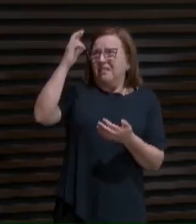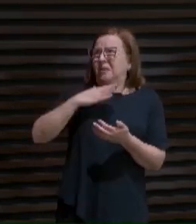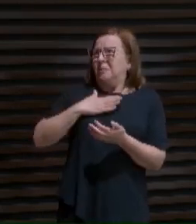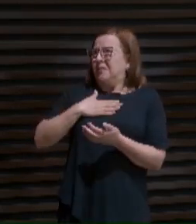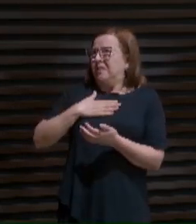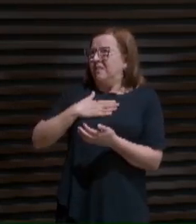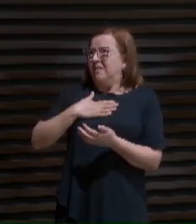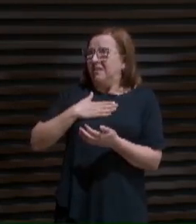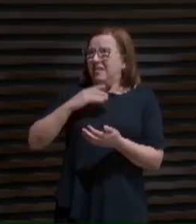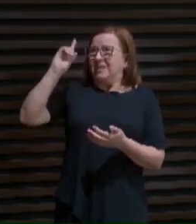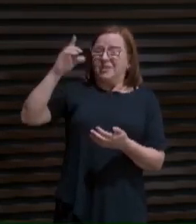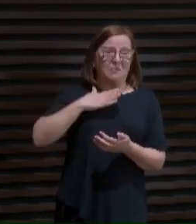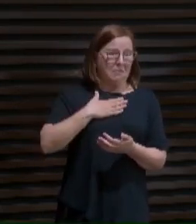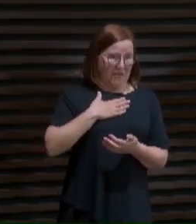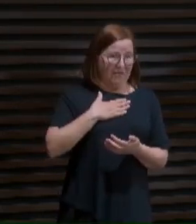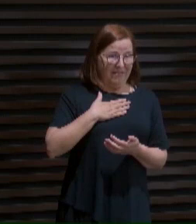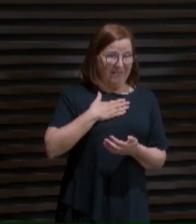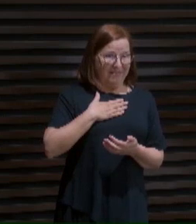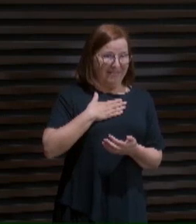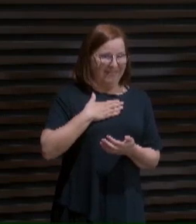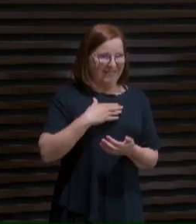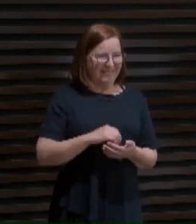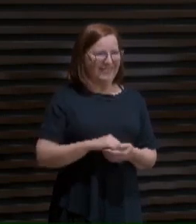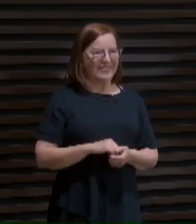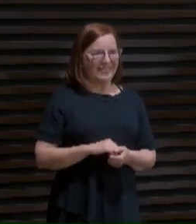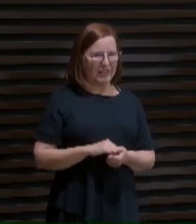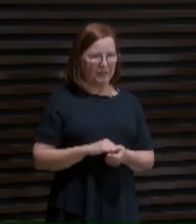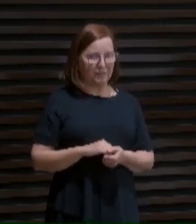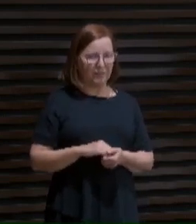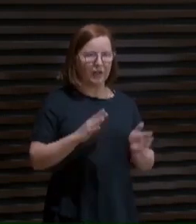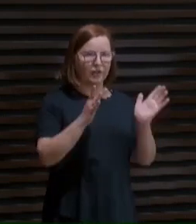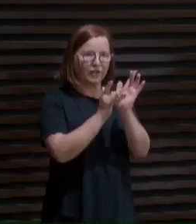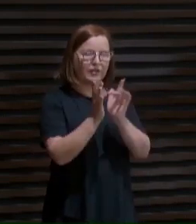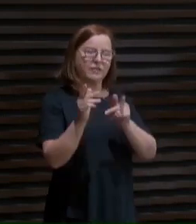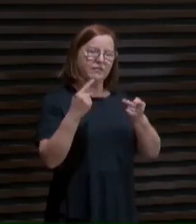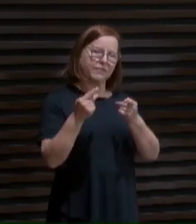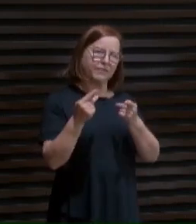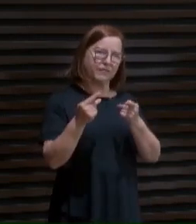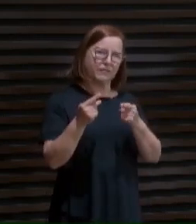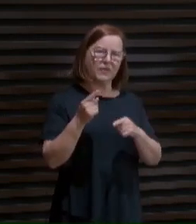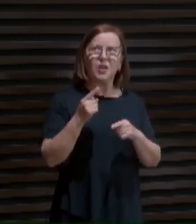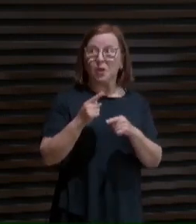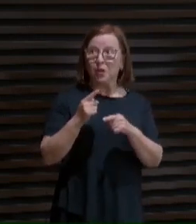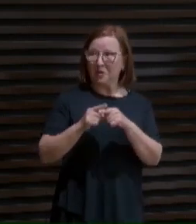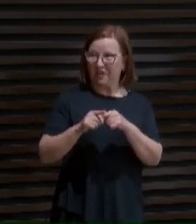meu e Deus meu. Disse-lhe Jesus: por que me